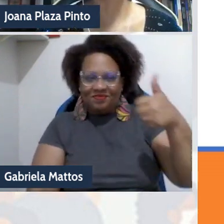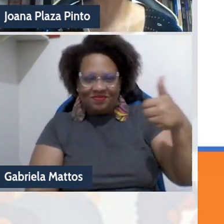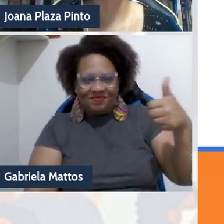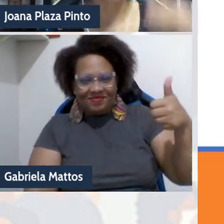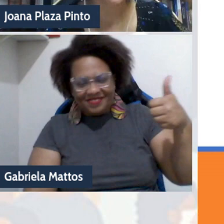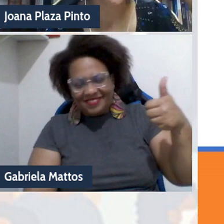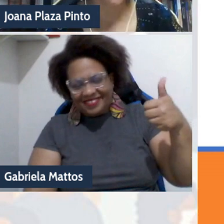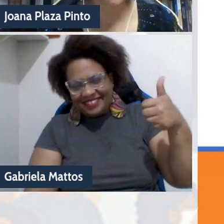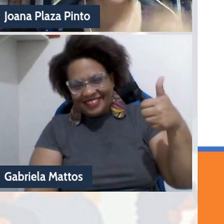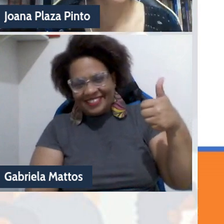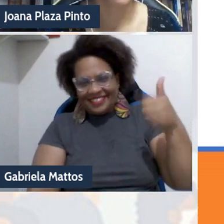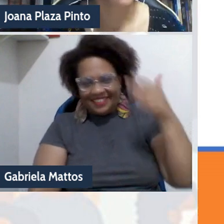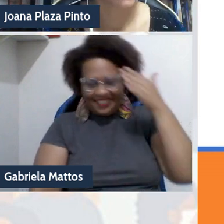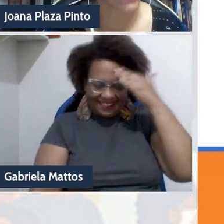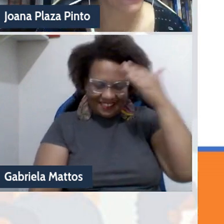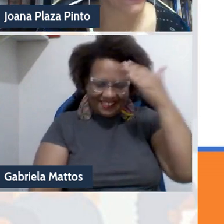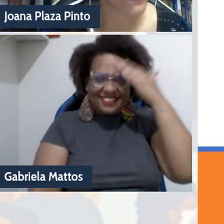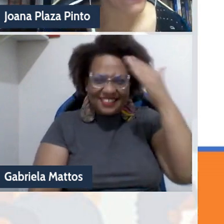tá?